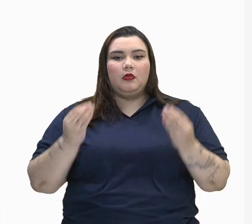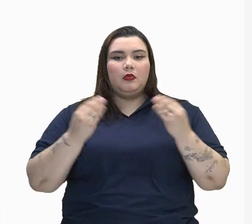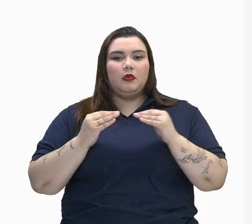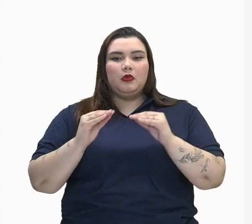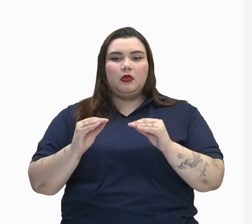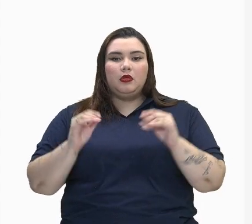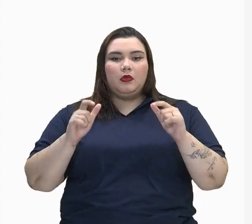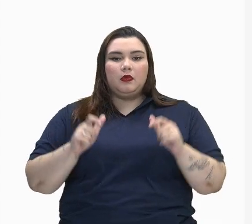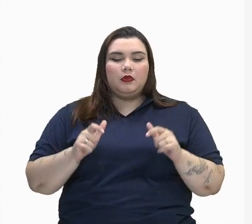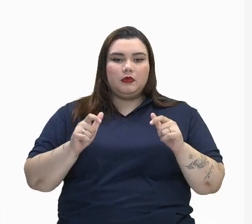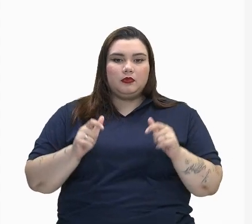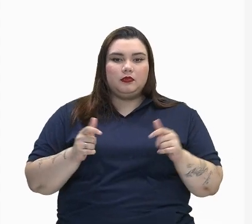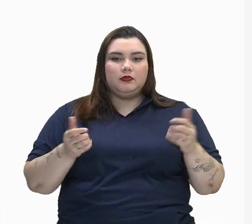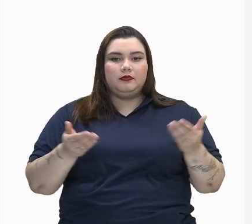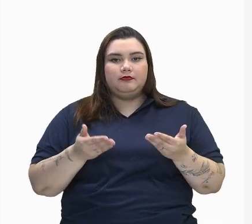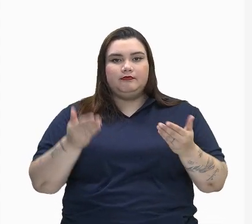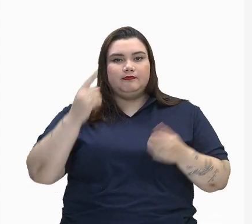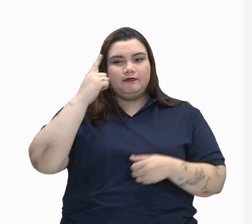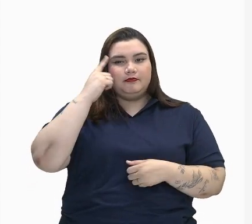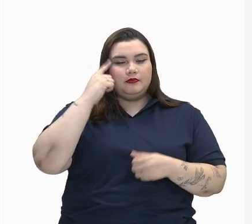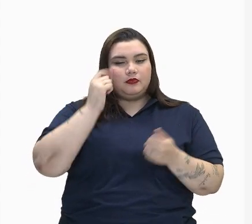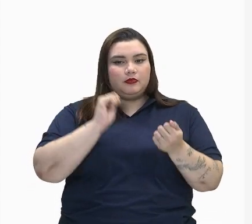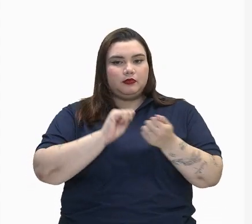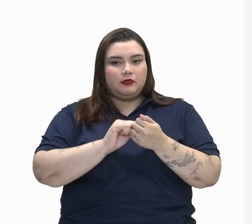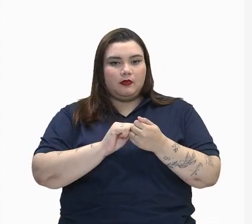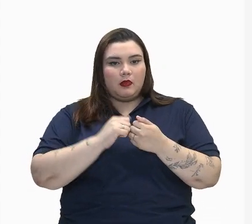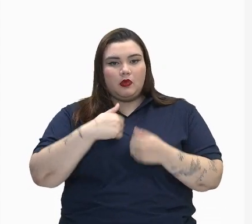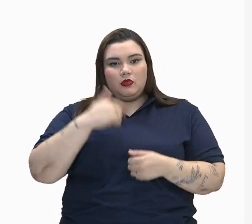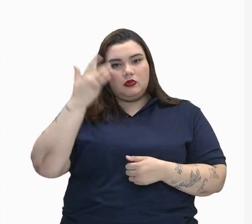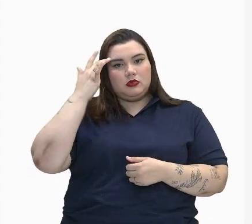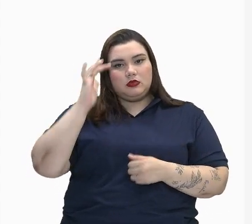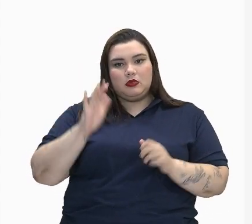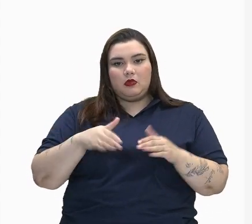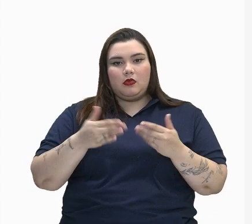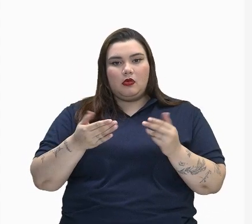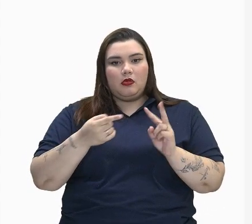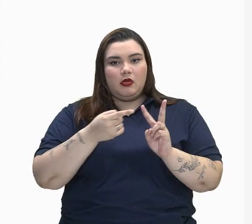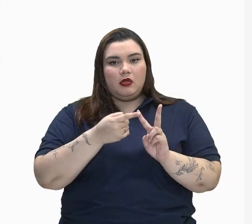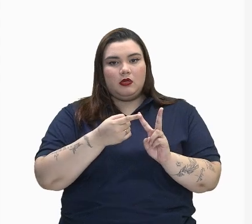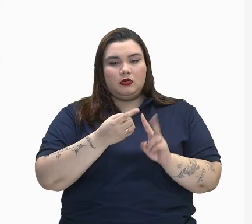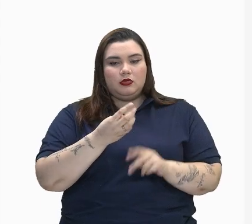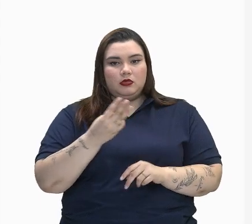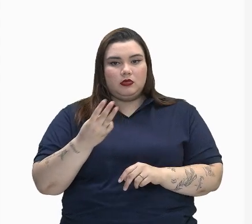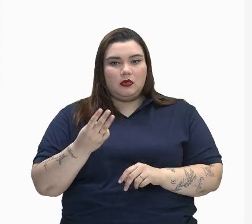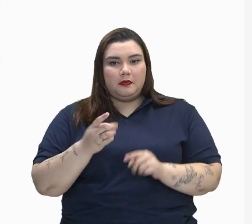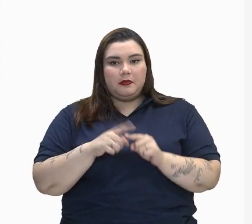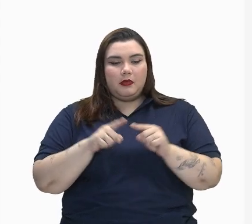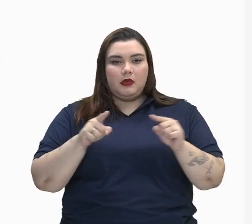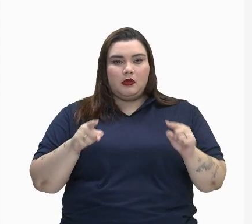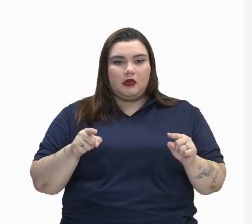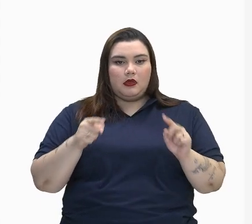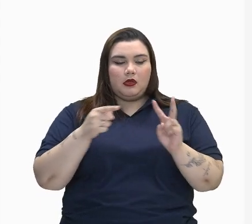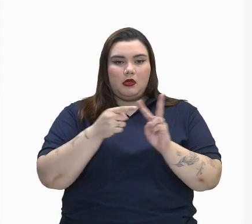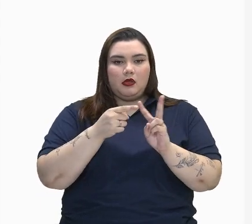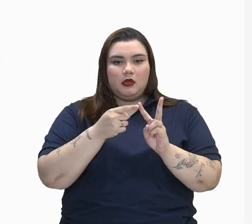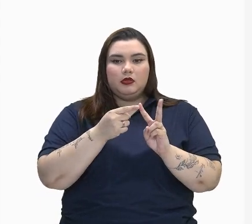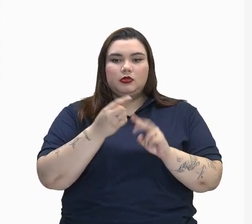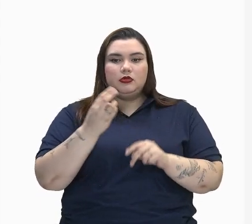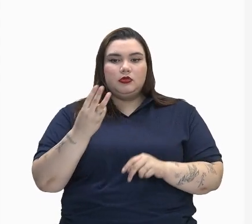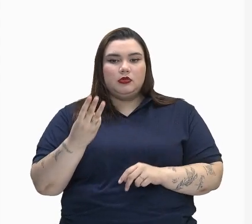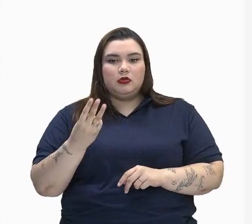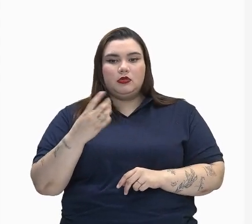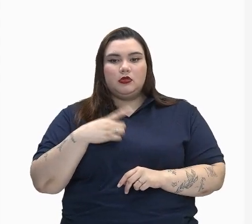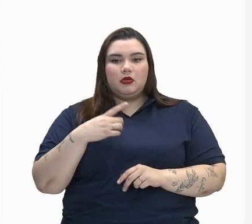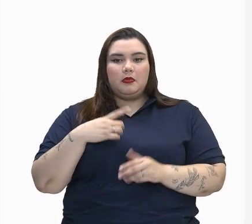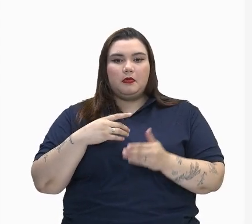3, professora? Agora, pensem comigo. Não sei quanto que é a raiz de 3, certo? Mas a raiz de 3, ela está